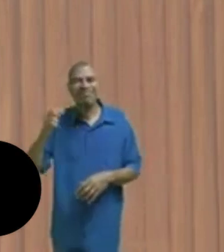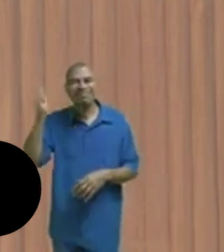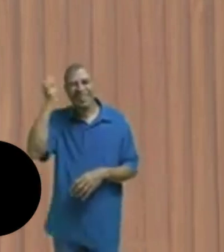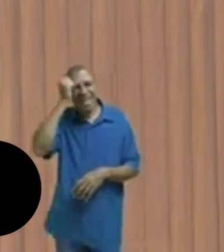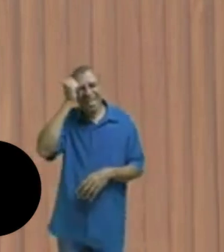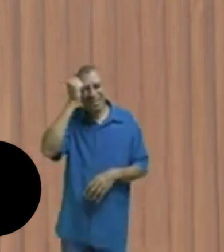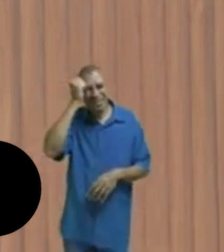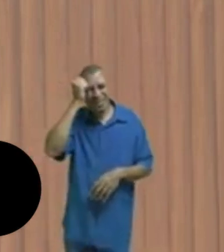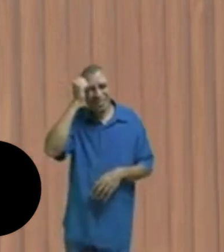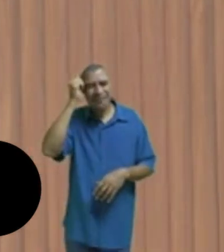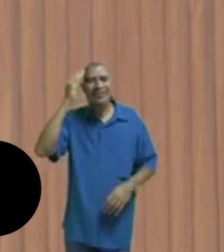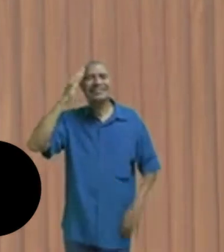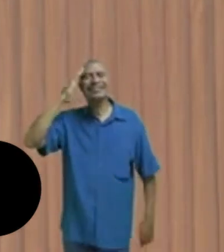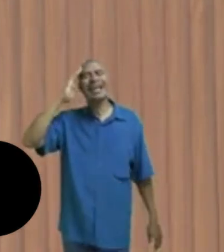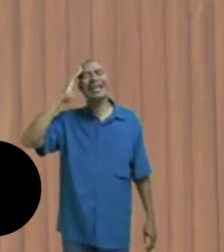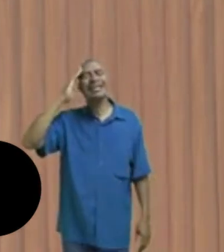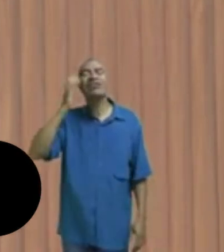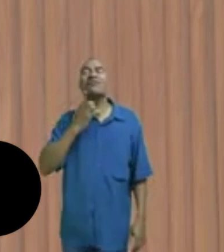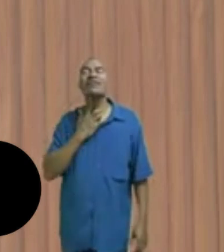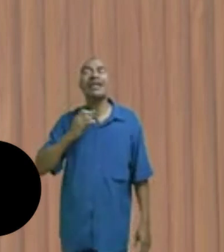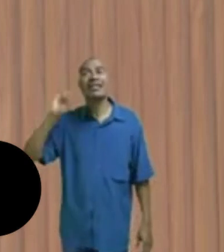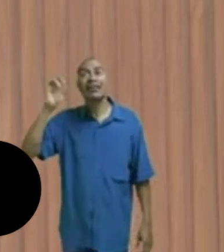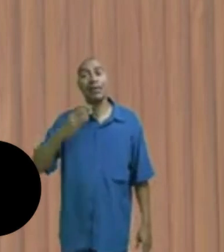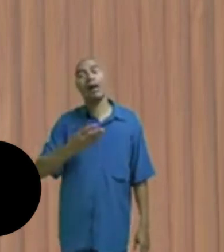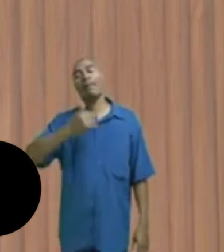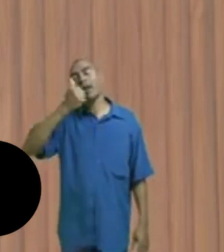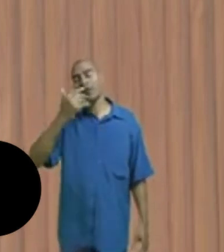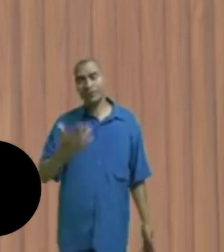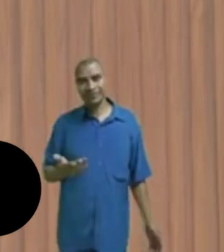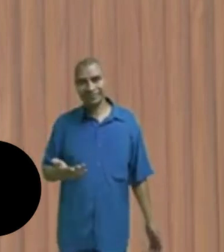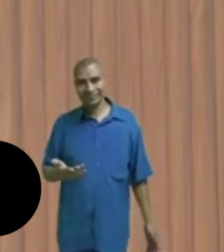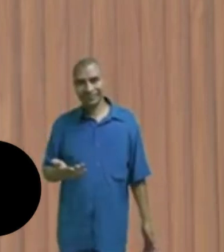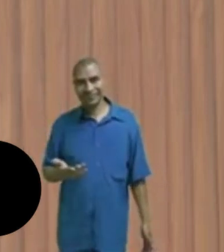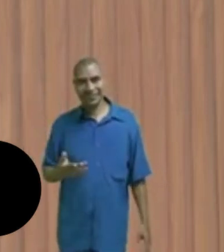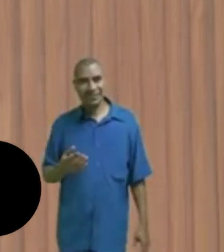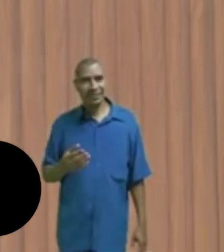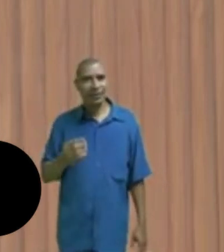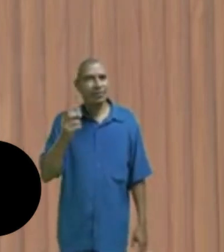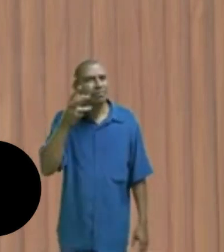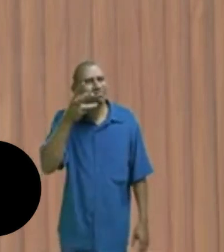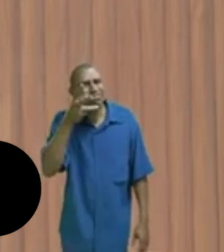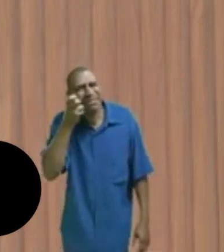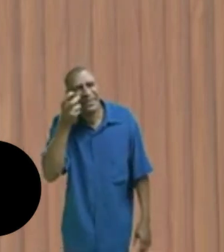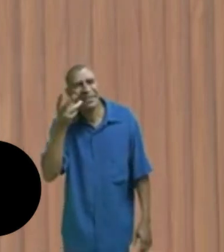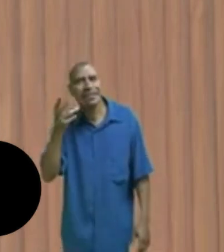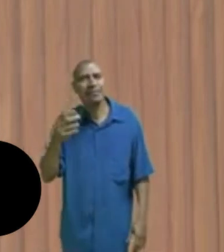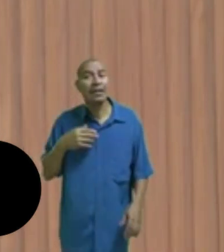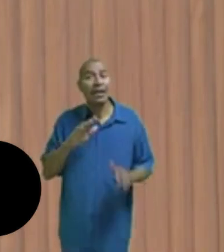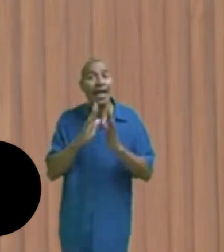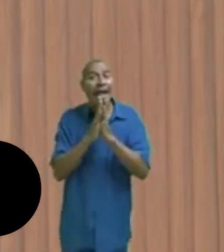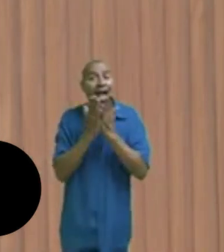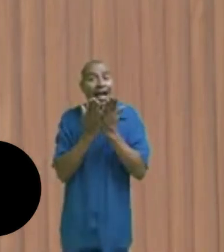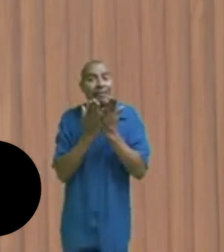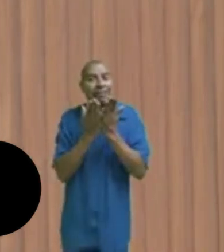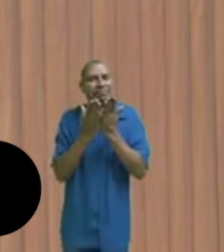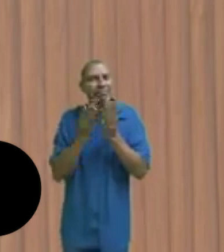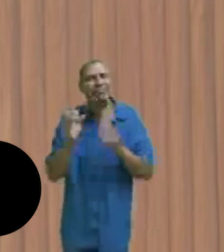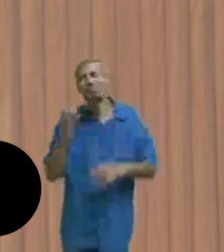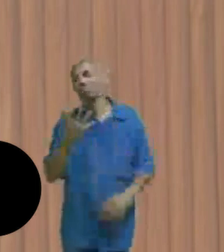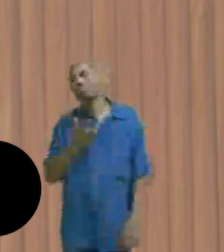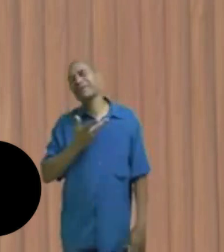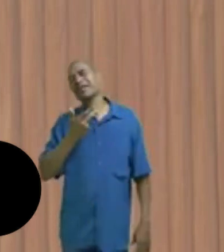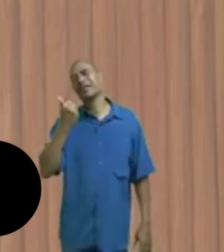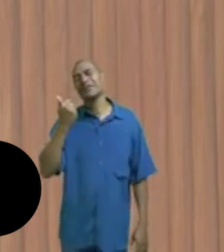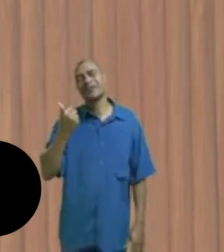com o Criador. E olha que coisa incrível, irmãos, olha como a Bíblia é sensacional. O nome